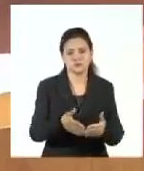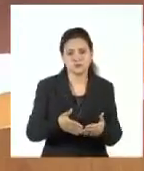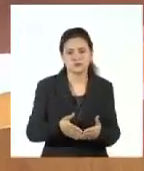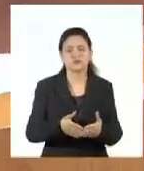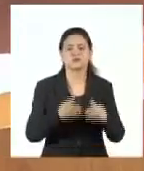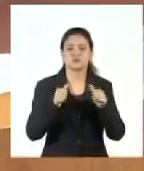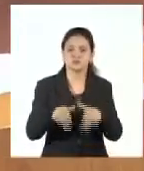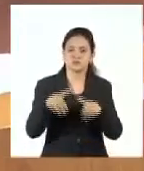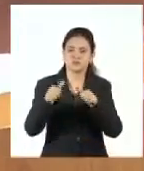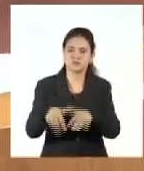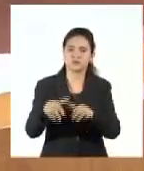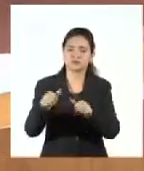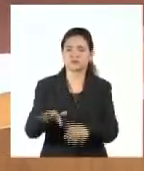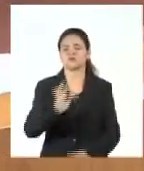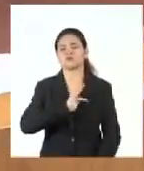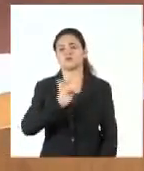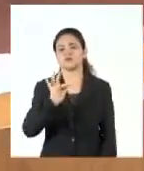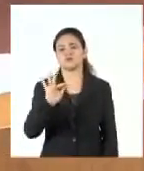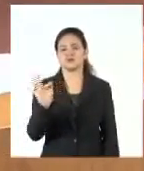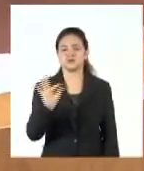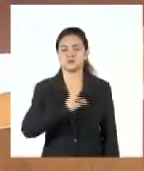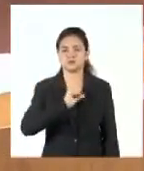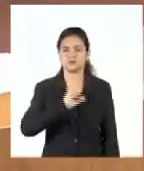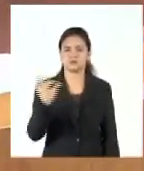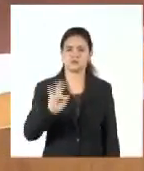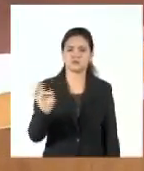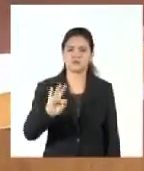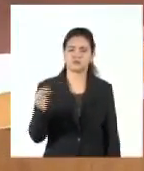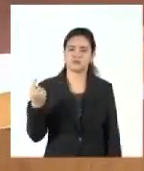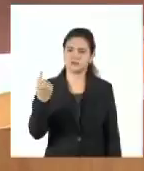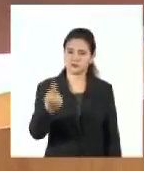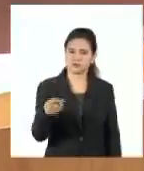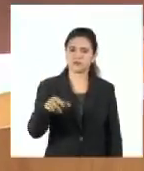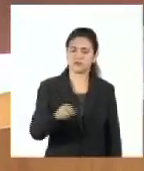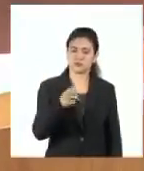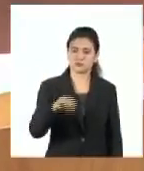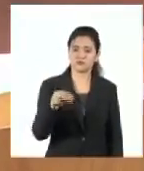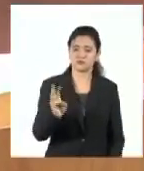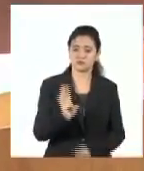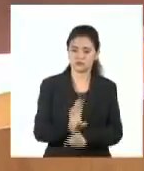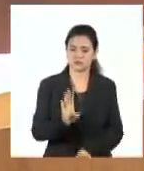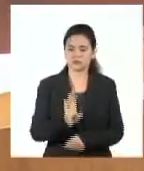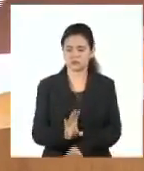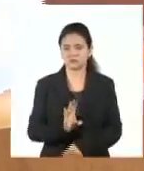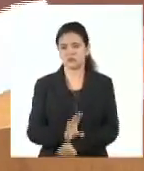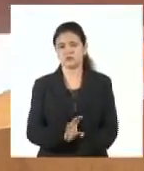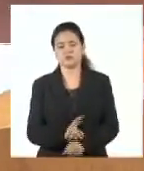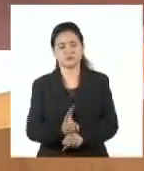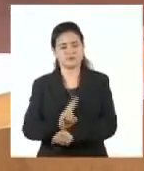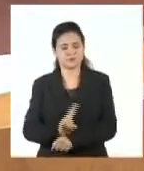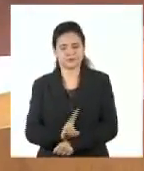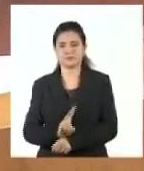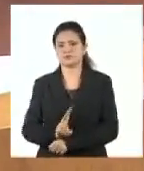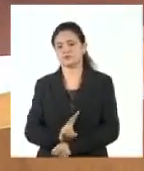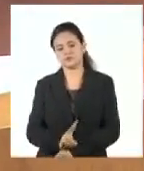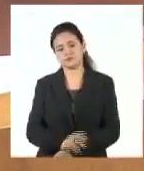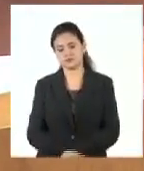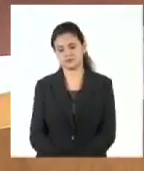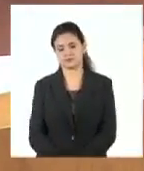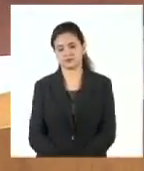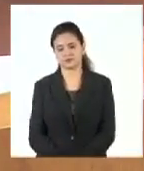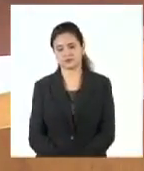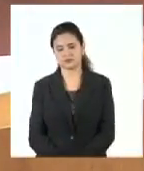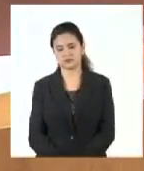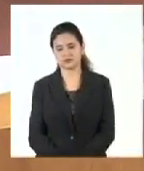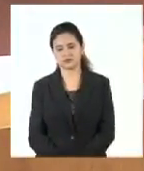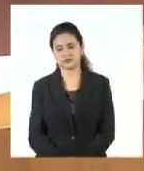o policiamento nas ruas, como sugestão do deputado Sarney Neto. E o mais